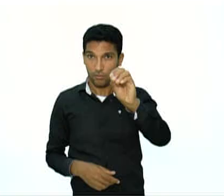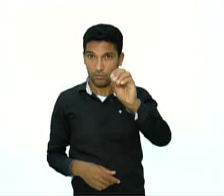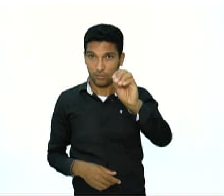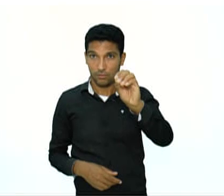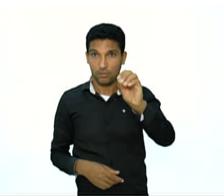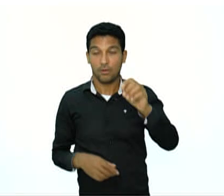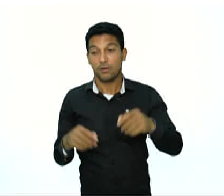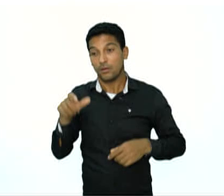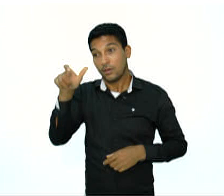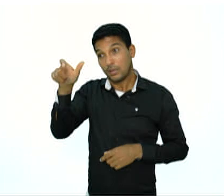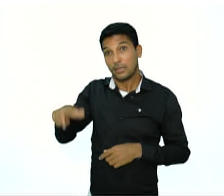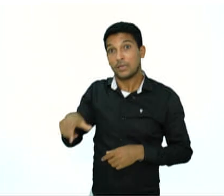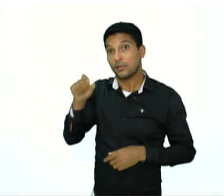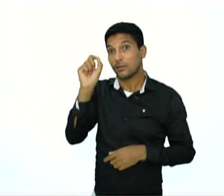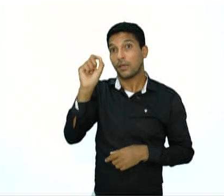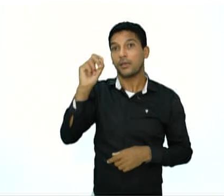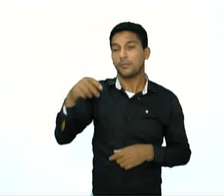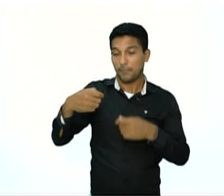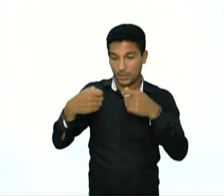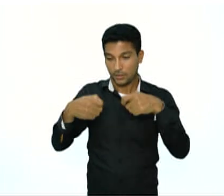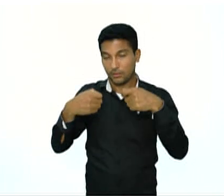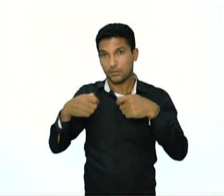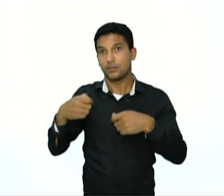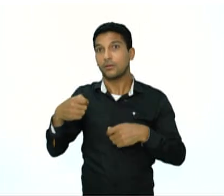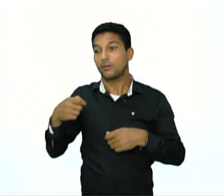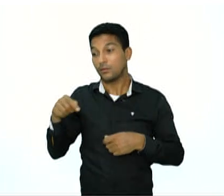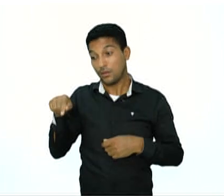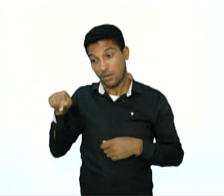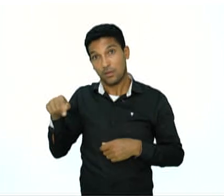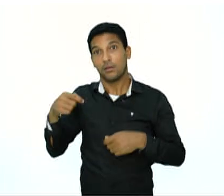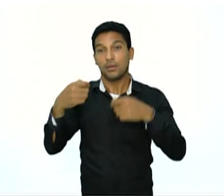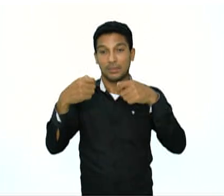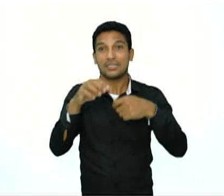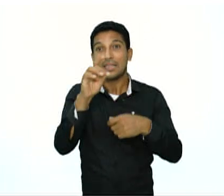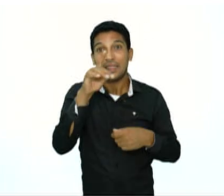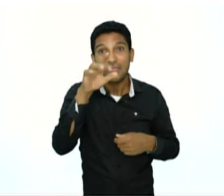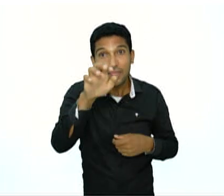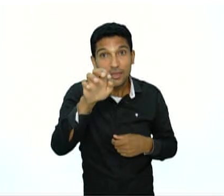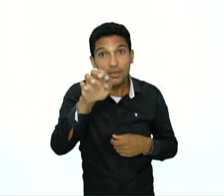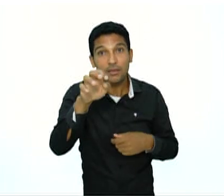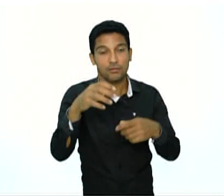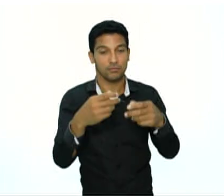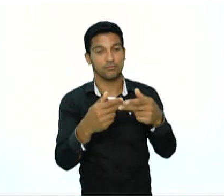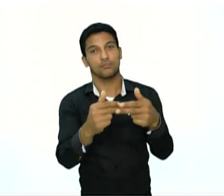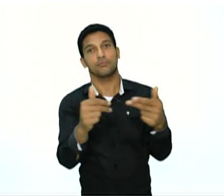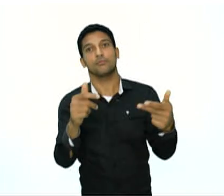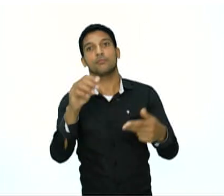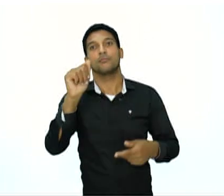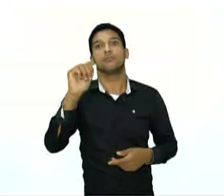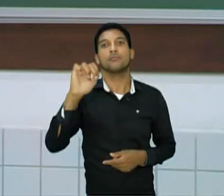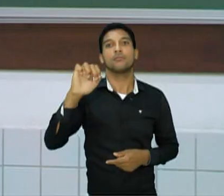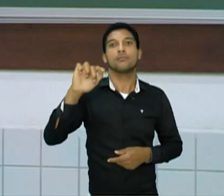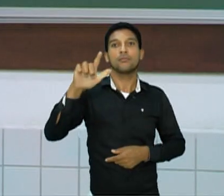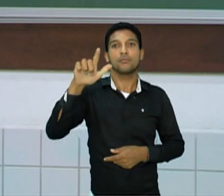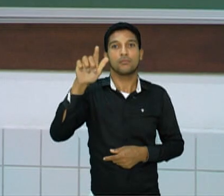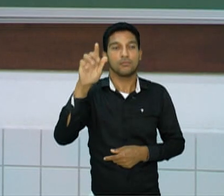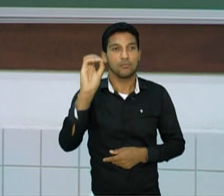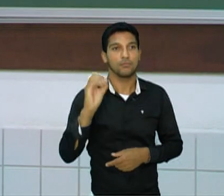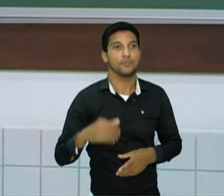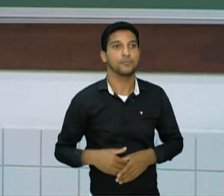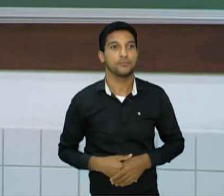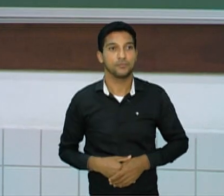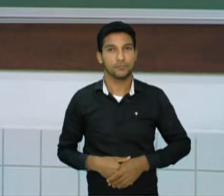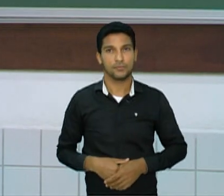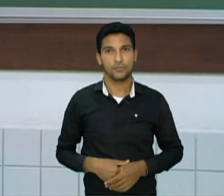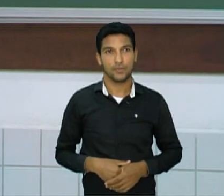Dá um pouco de trabalho checar se a notícia recebida é verdadeira ou falsa. Lembra do isso? Do disso?